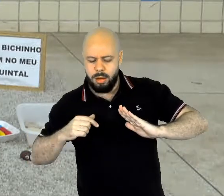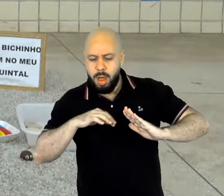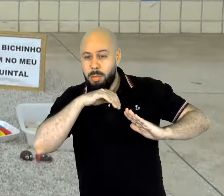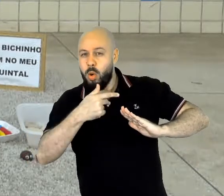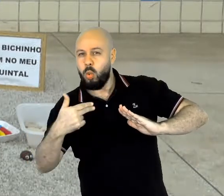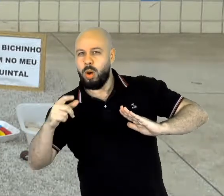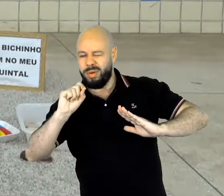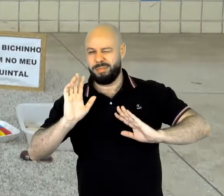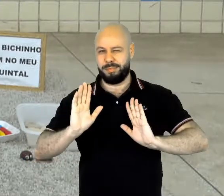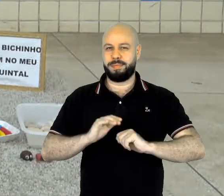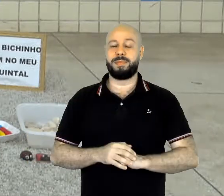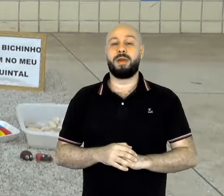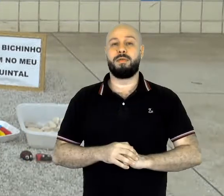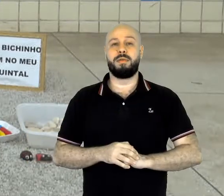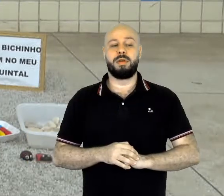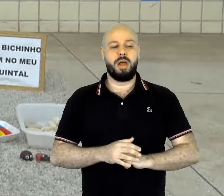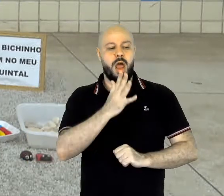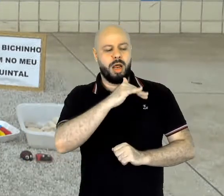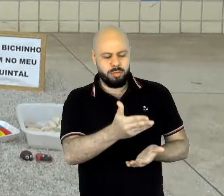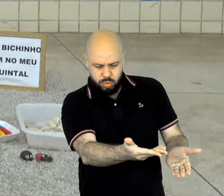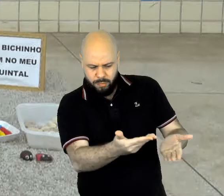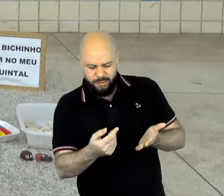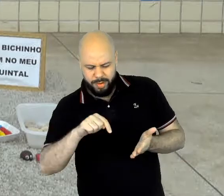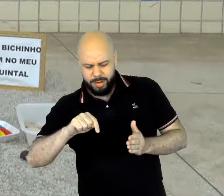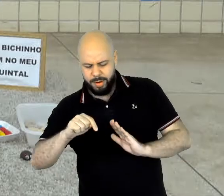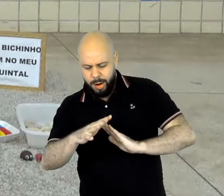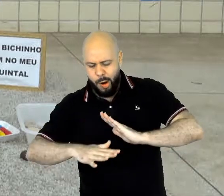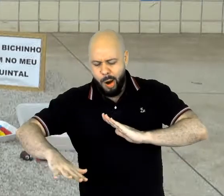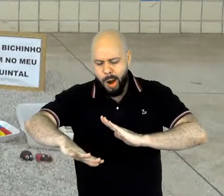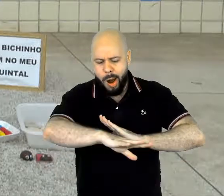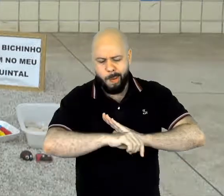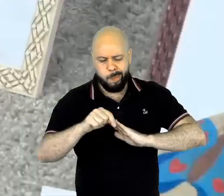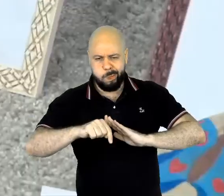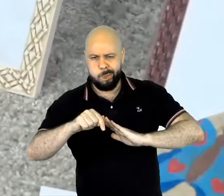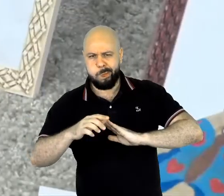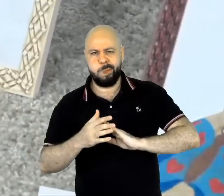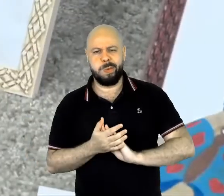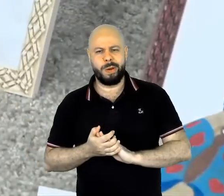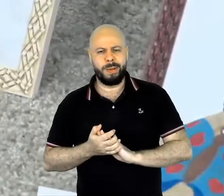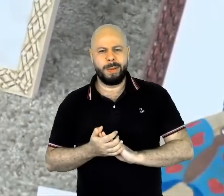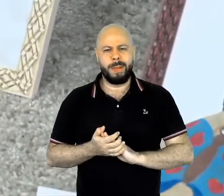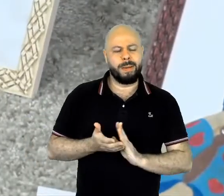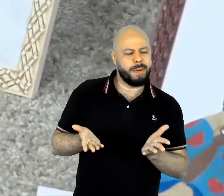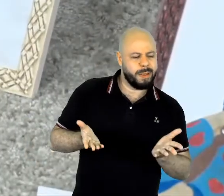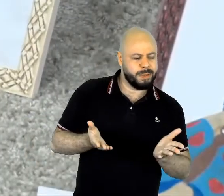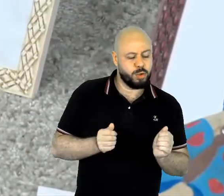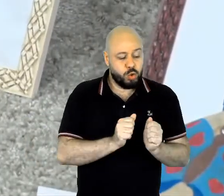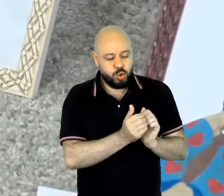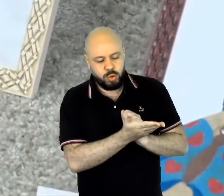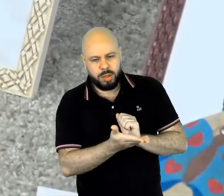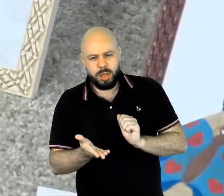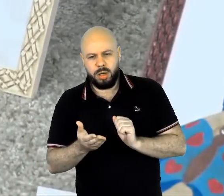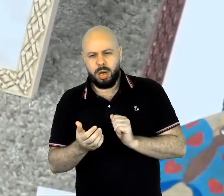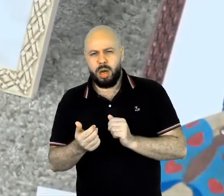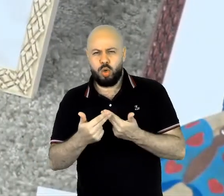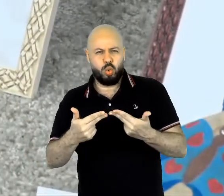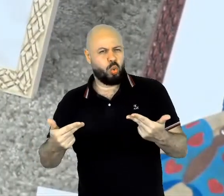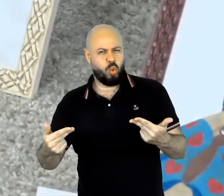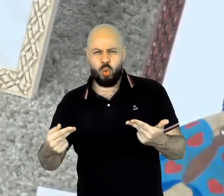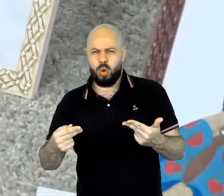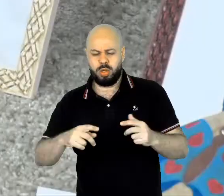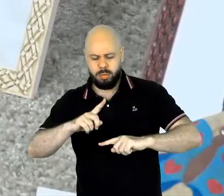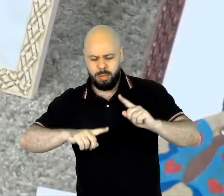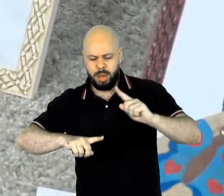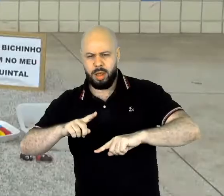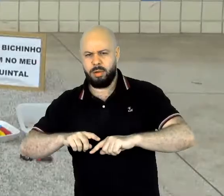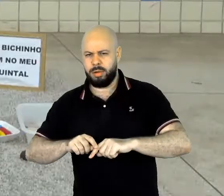sua criança para ir até no seu quintal, então ao redor da sua casa, e vai também com a sua criança recolher alguns objetos bem